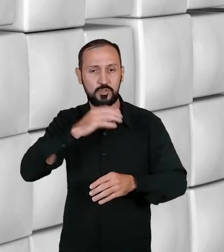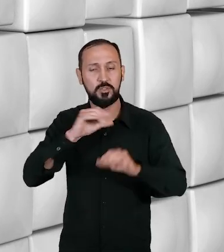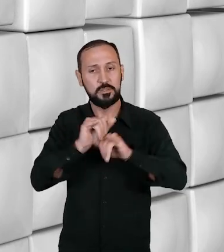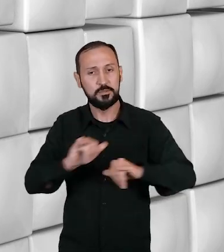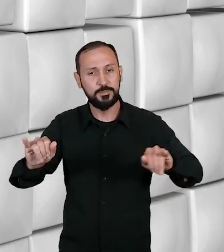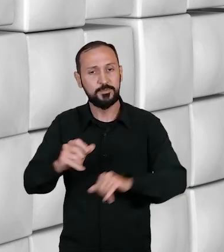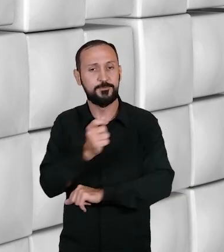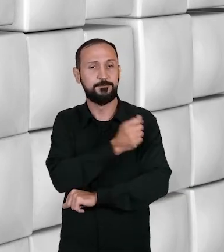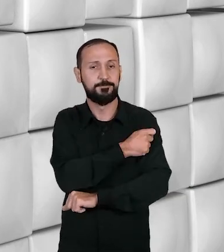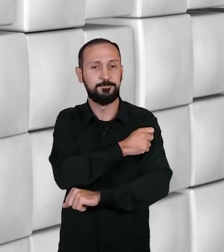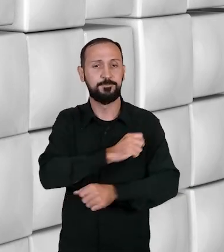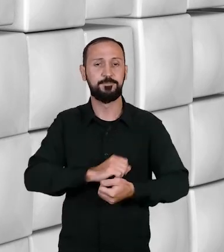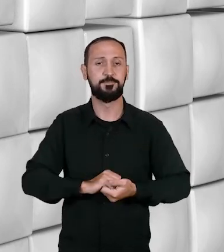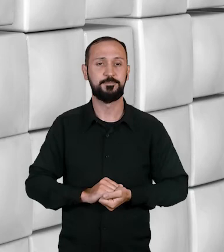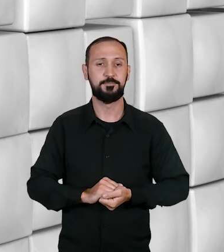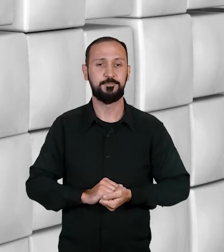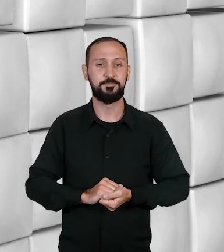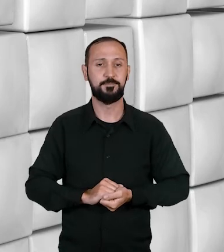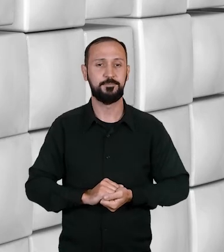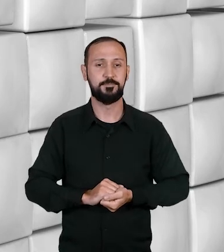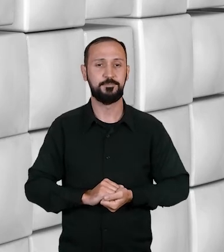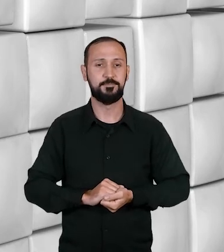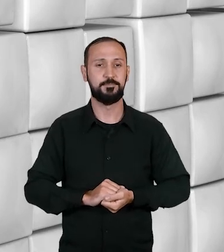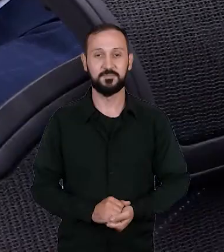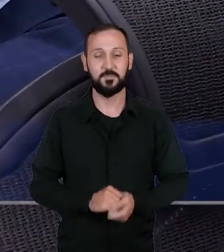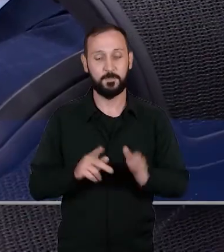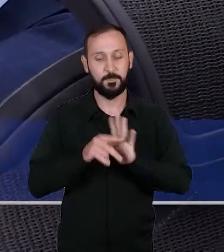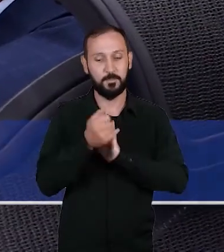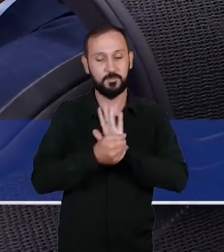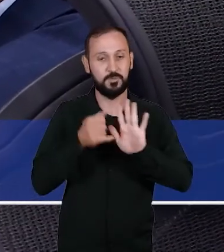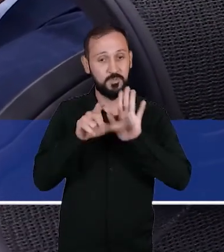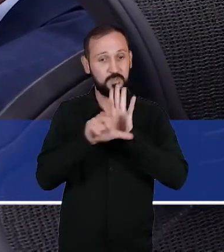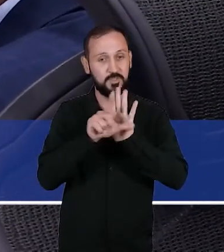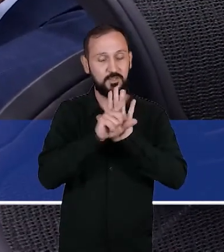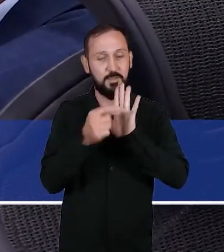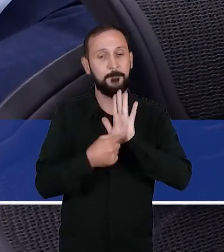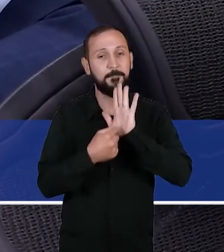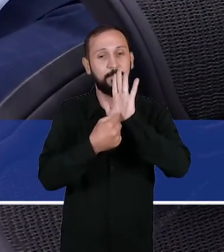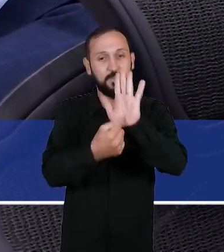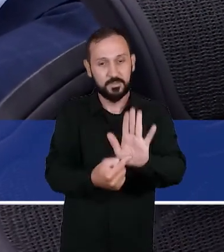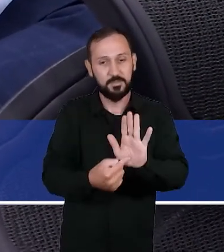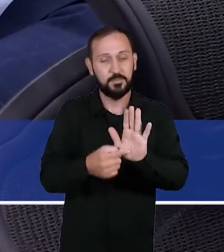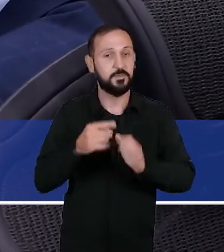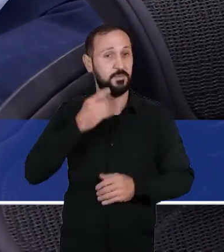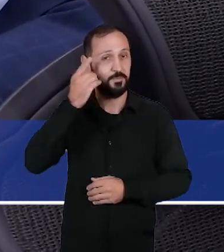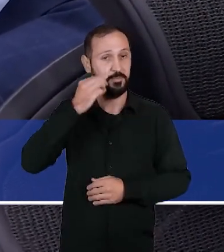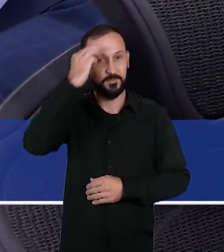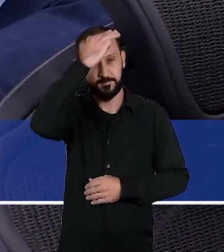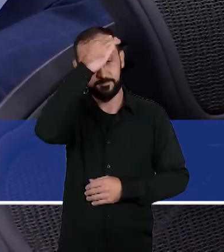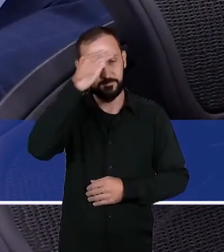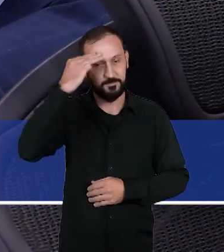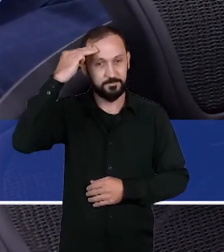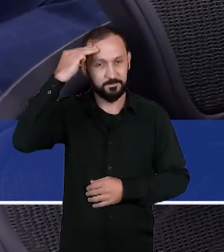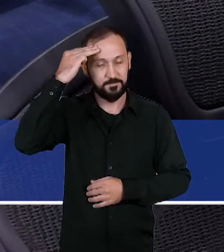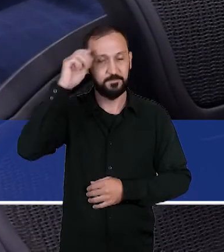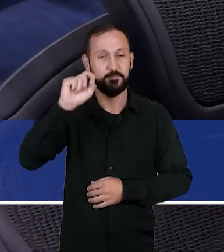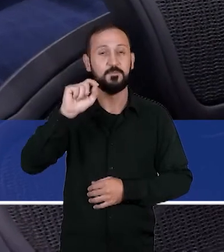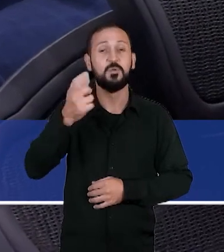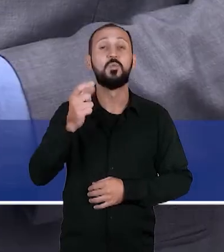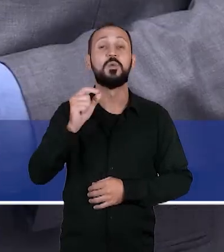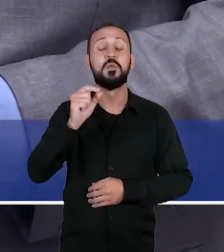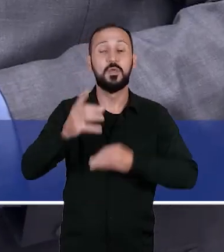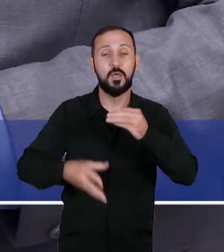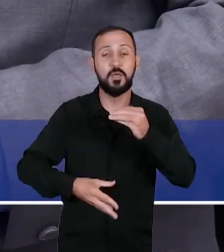público prioritário nas campanhas de vacinação. O projeto de lei apresentado pelo deputado Evander Vendramini, do